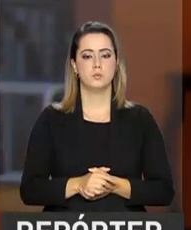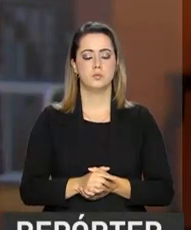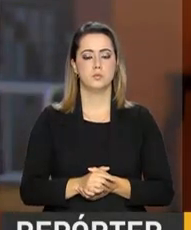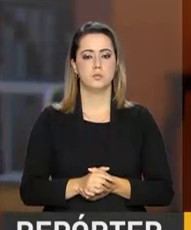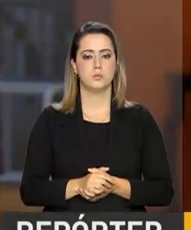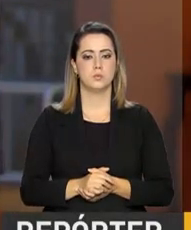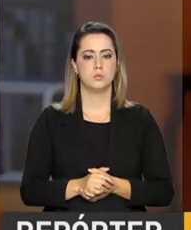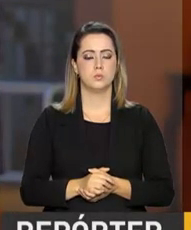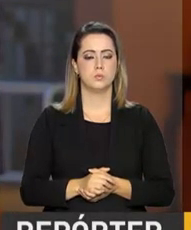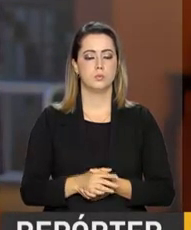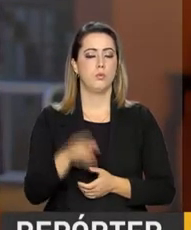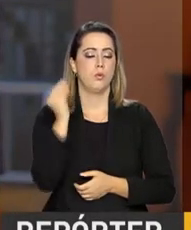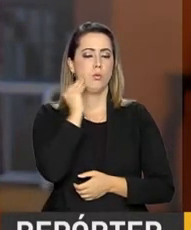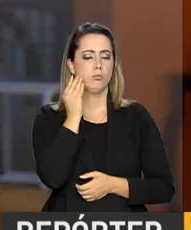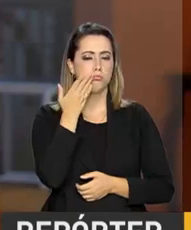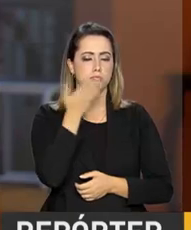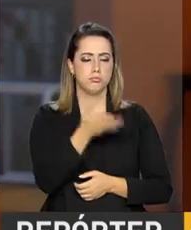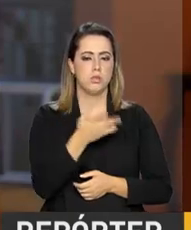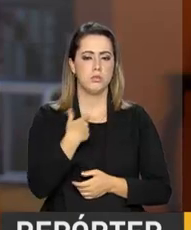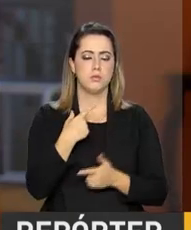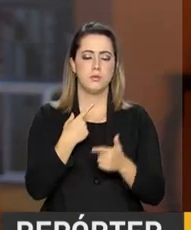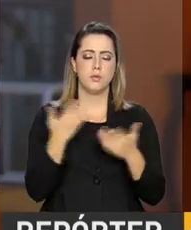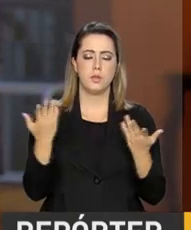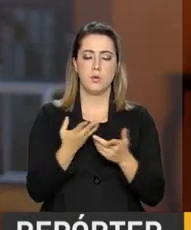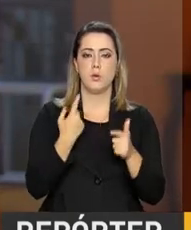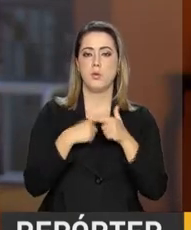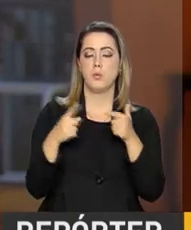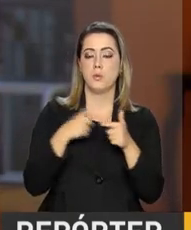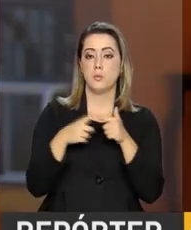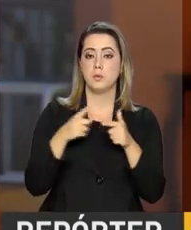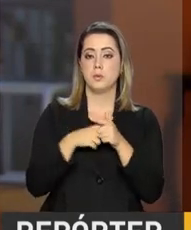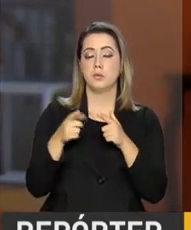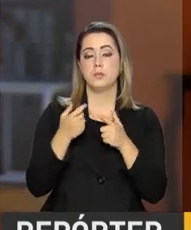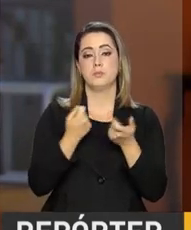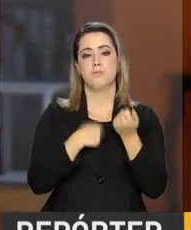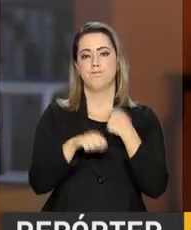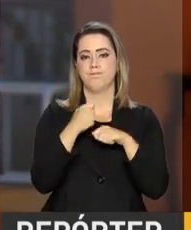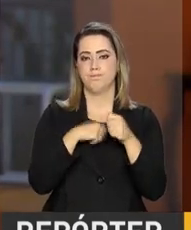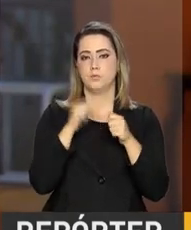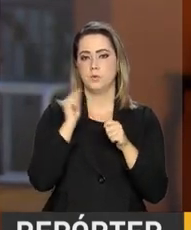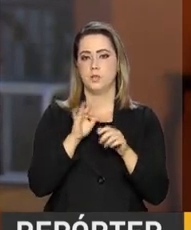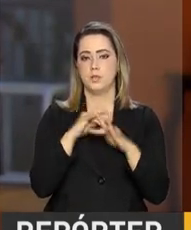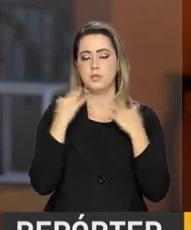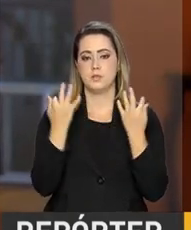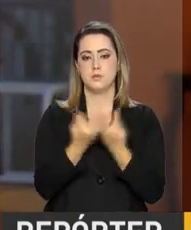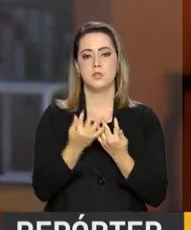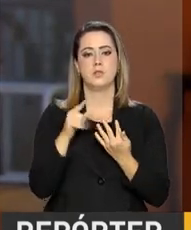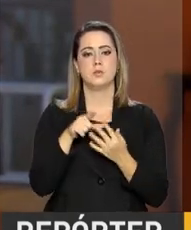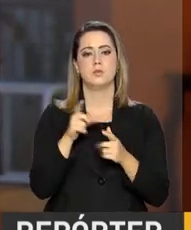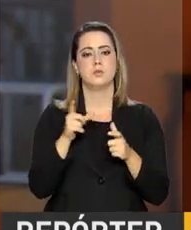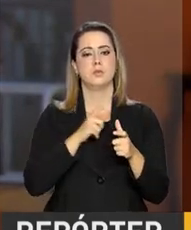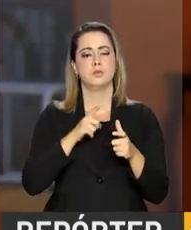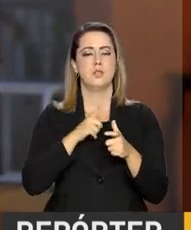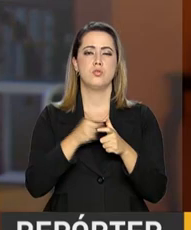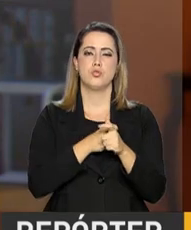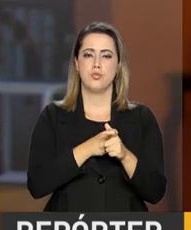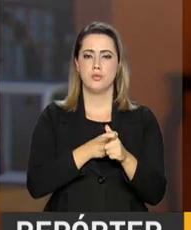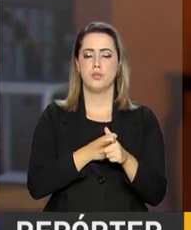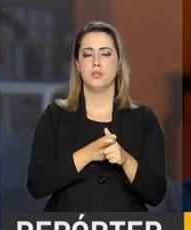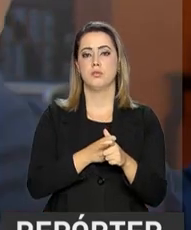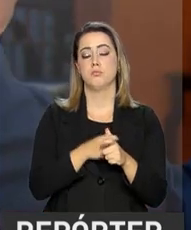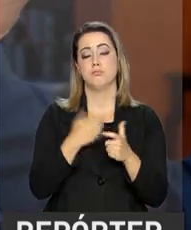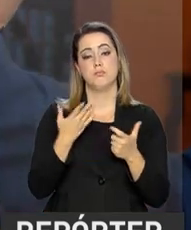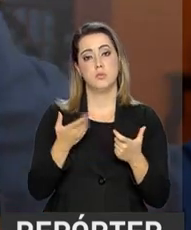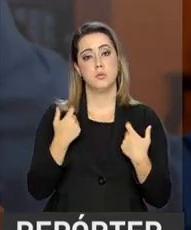características da recessão, com a contração econômica, é que as famílias ficam muito endividadas, estavam muito endividadas.